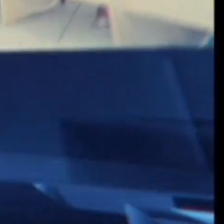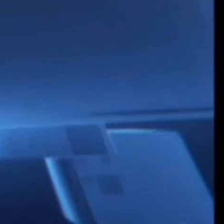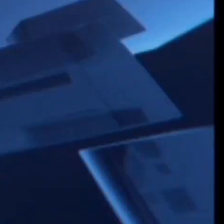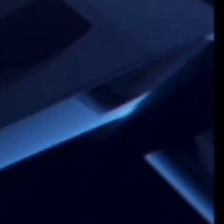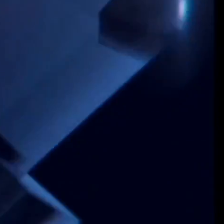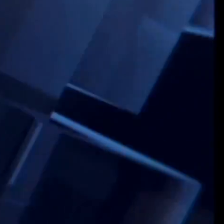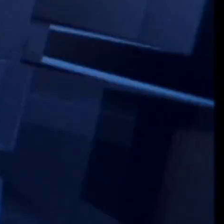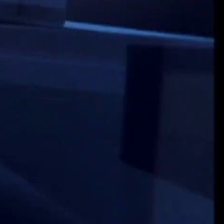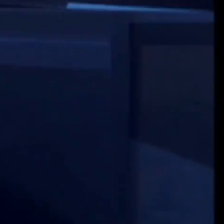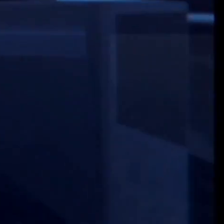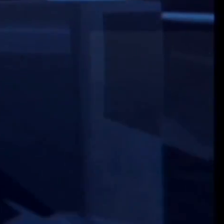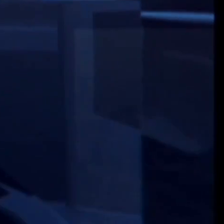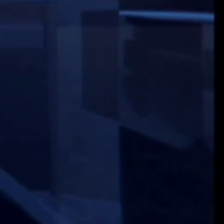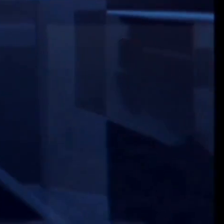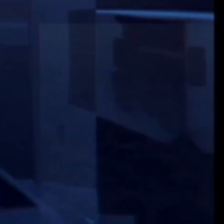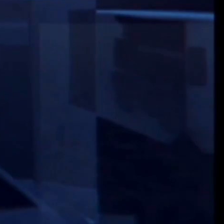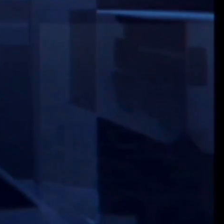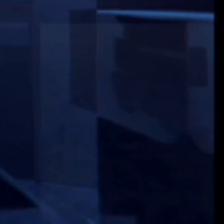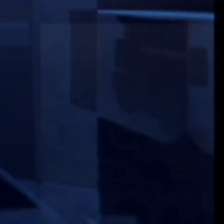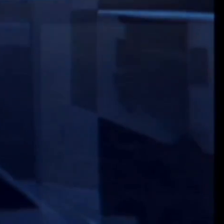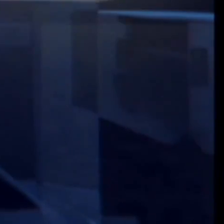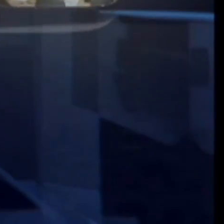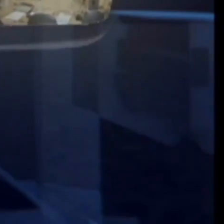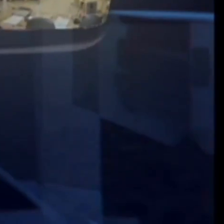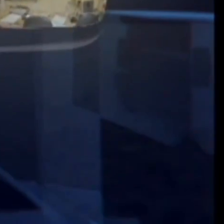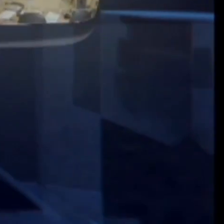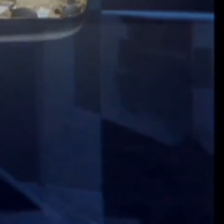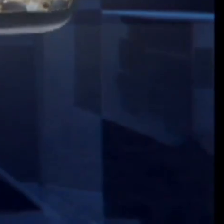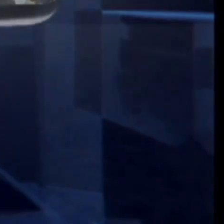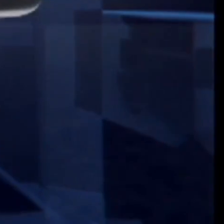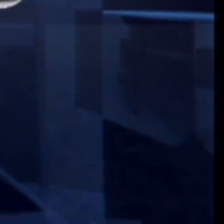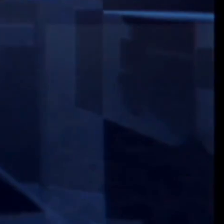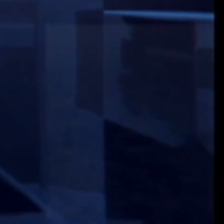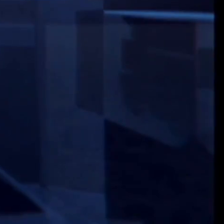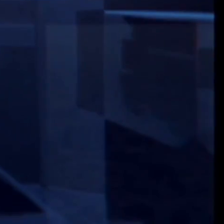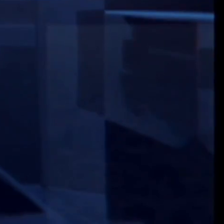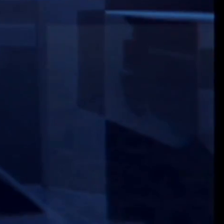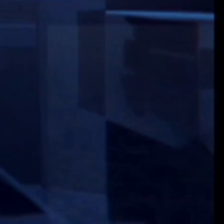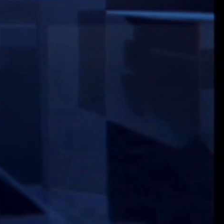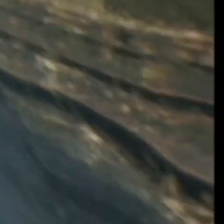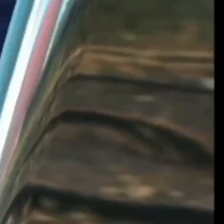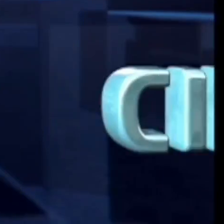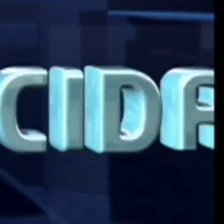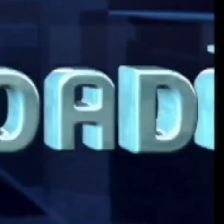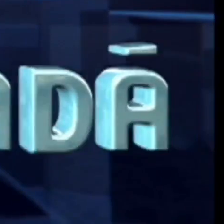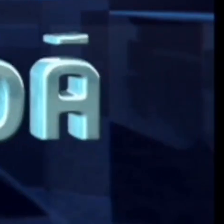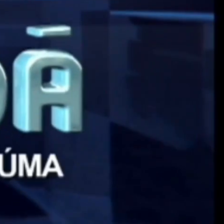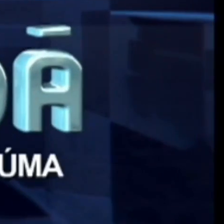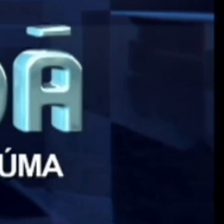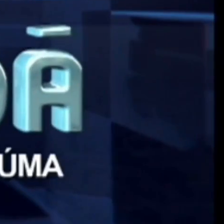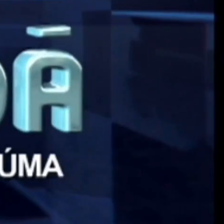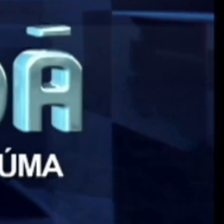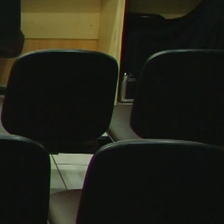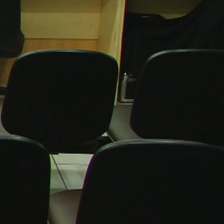TV Cidadã. Mais transparência para Criciúma. Mais informação para você.